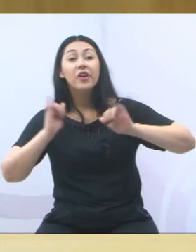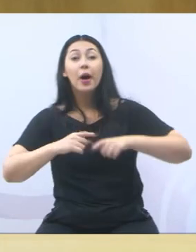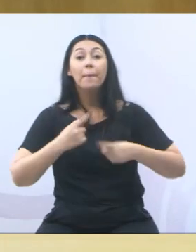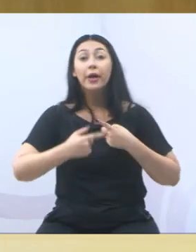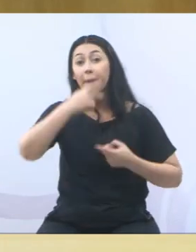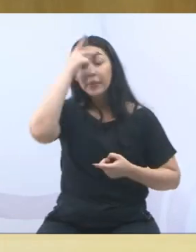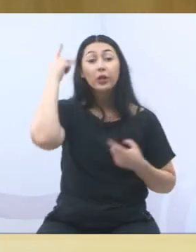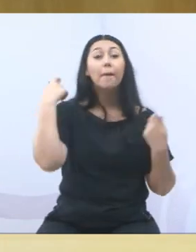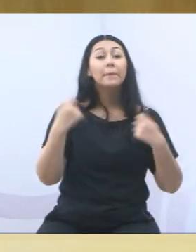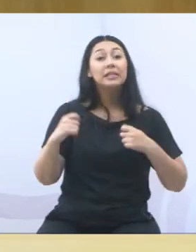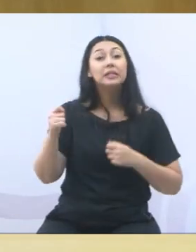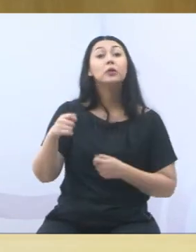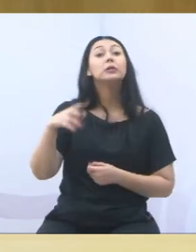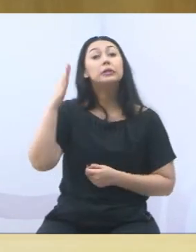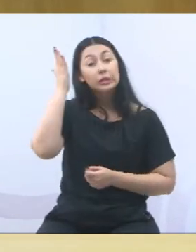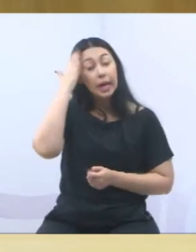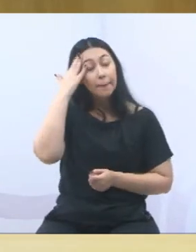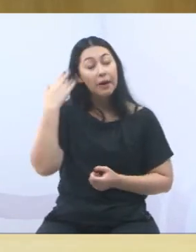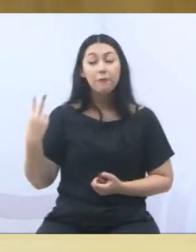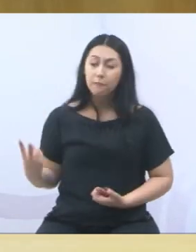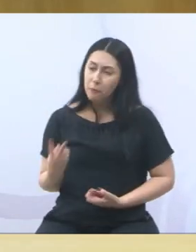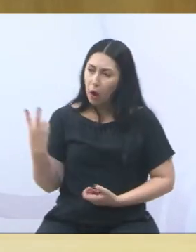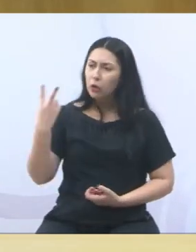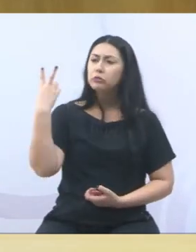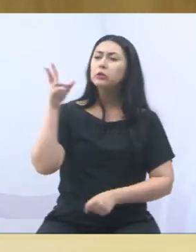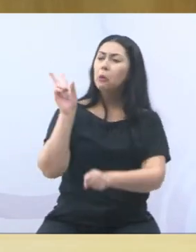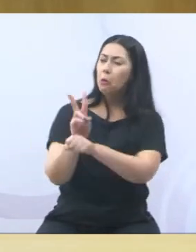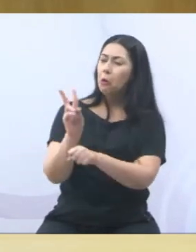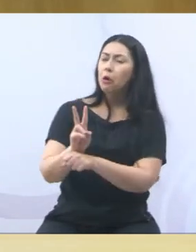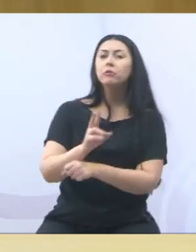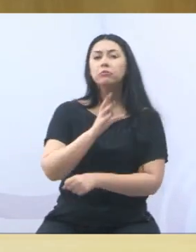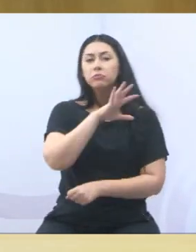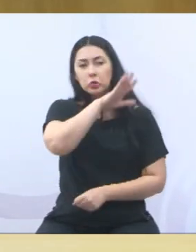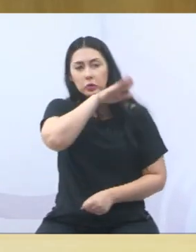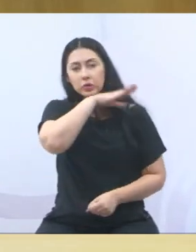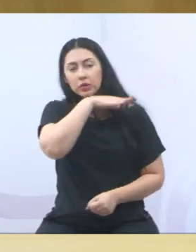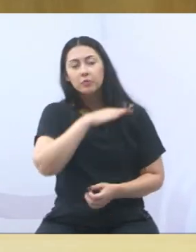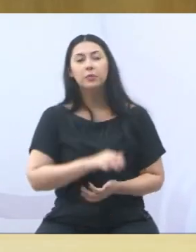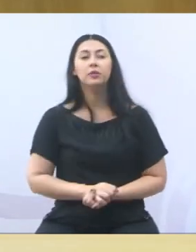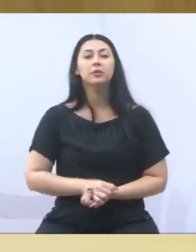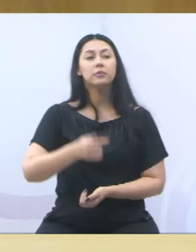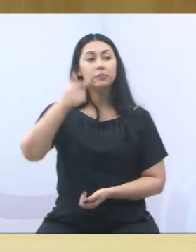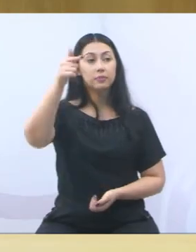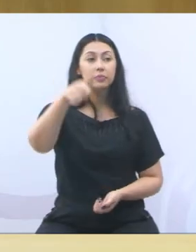aprender a valorizar o que está sendo feito pela proteção animal em Jacareí. Próximo.